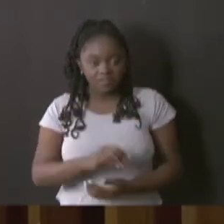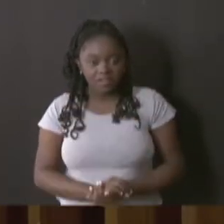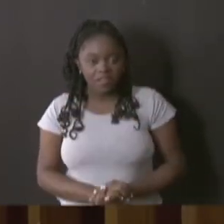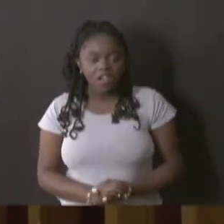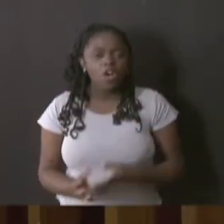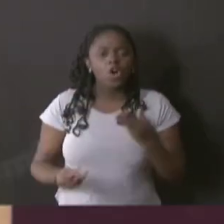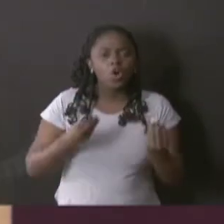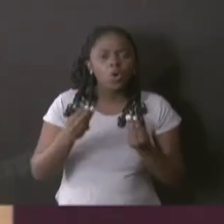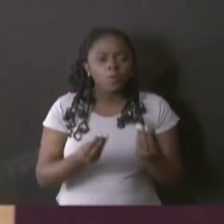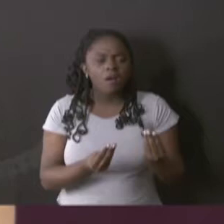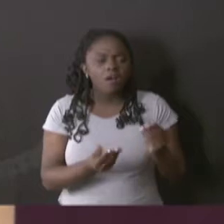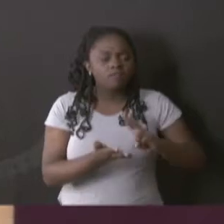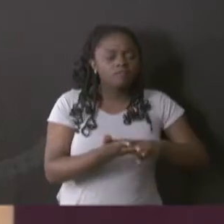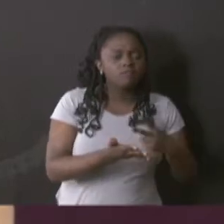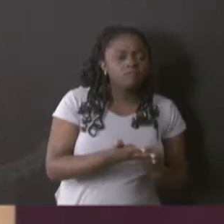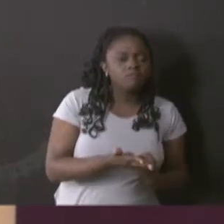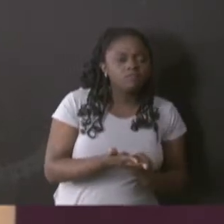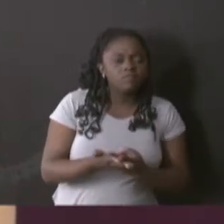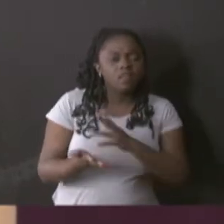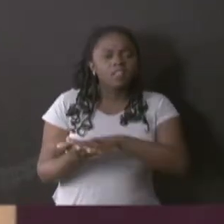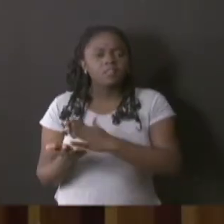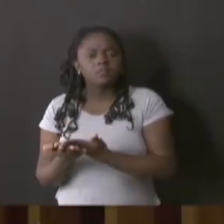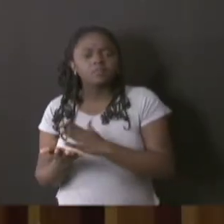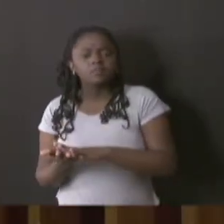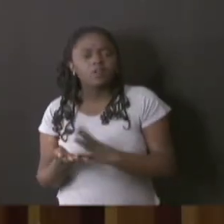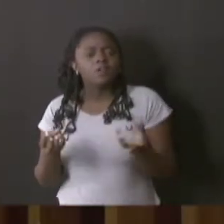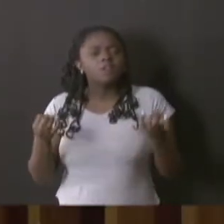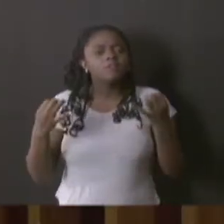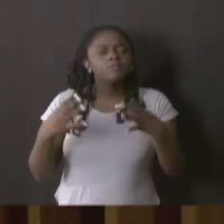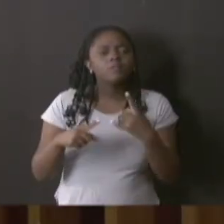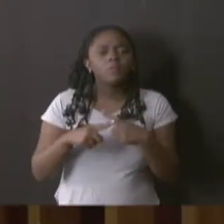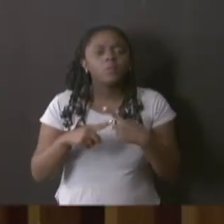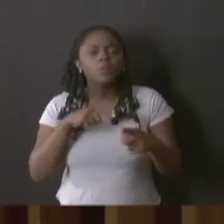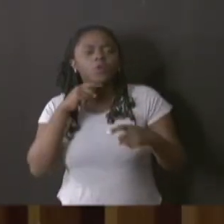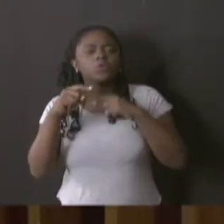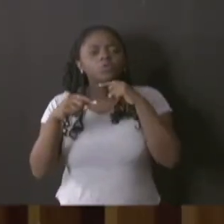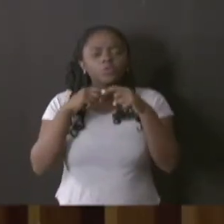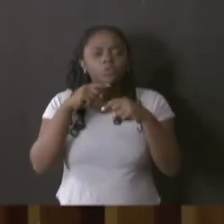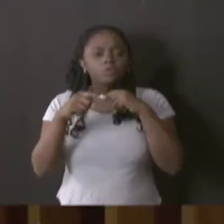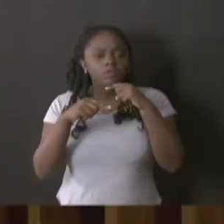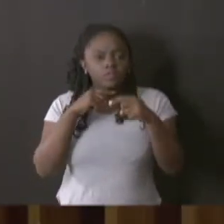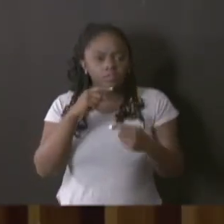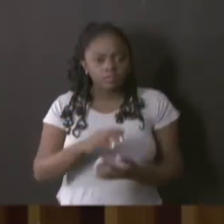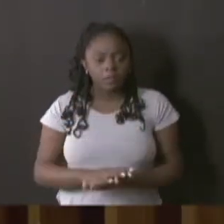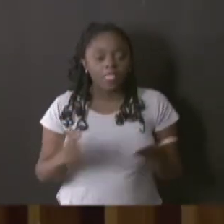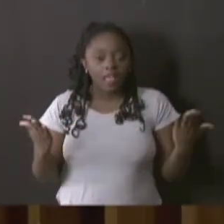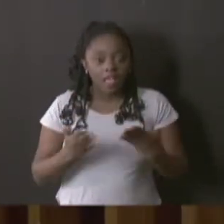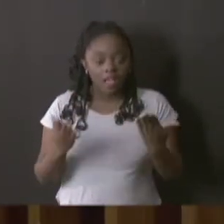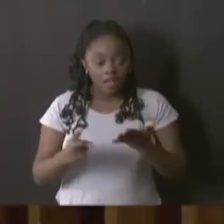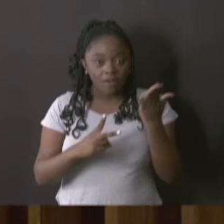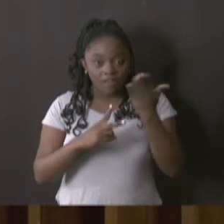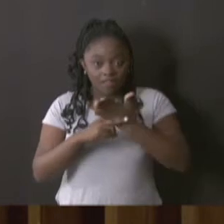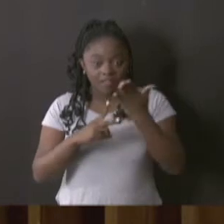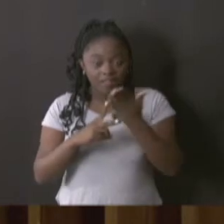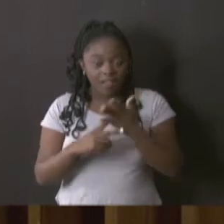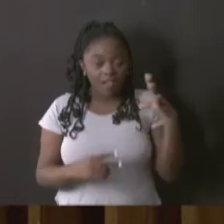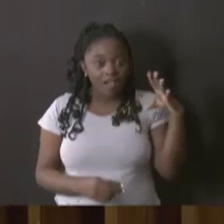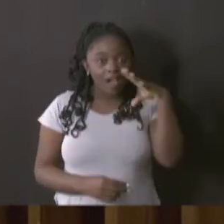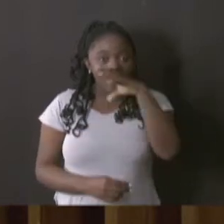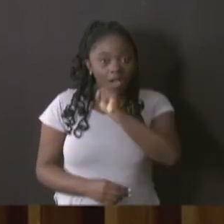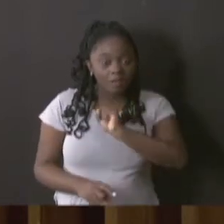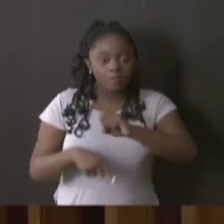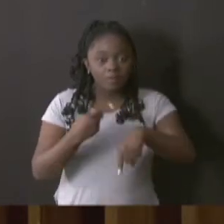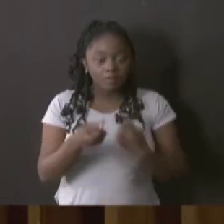ou interpretação? Eu vou explicar por que da minha dúvida. Tá? Porque tem tudo a ver com a psicologia. Nós vamos para um breve intervalo, já já voltamos com a